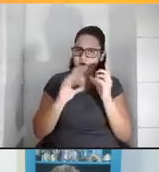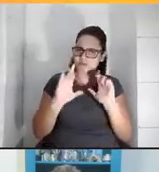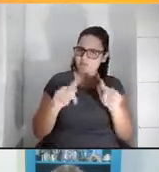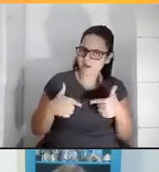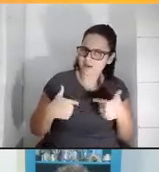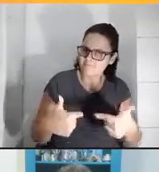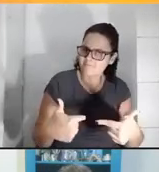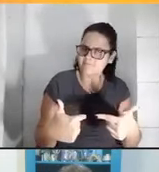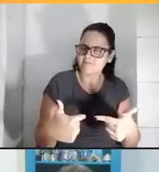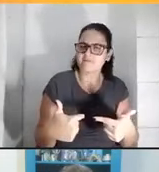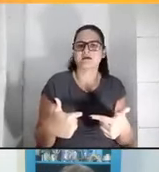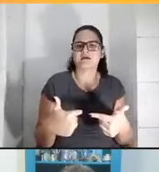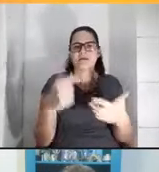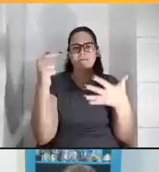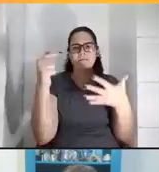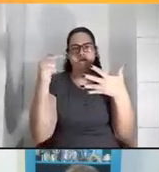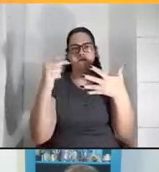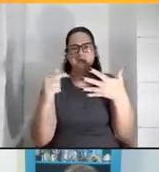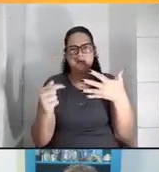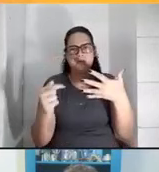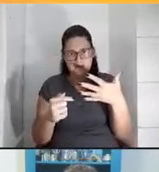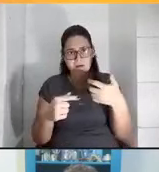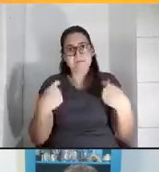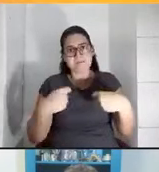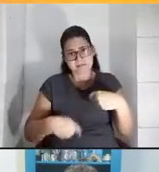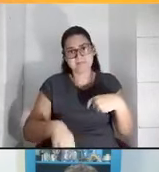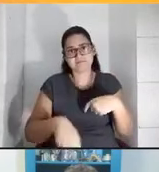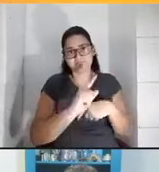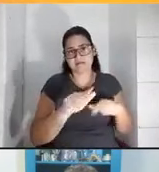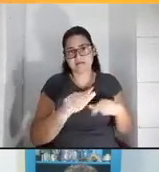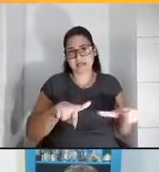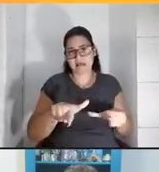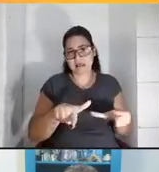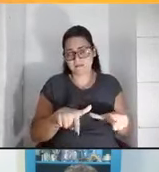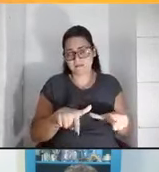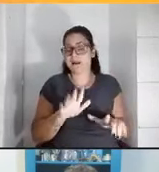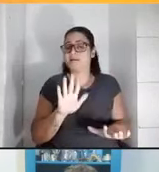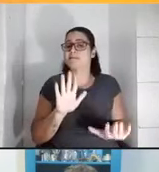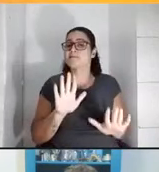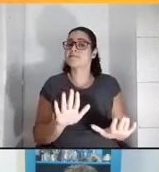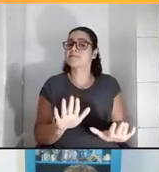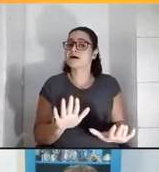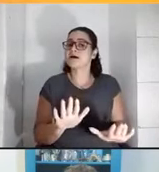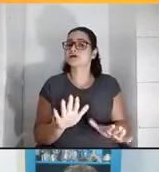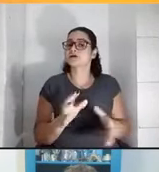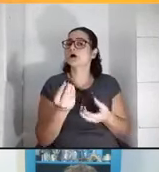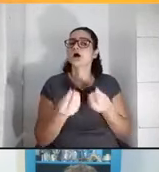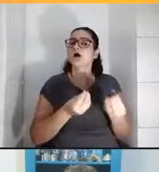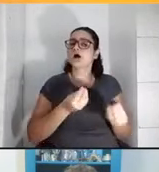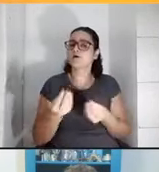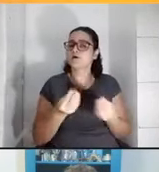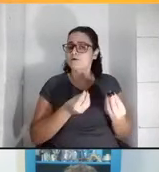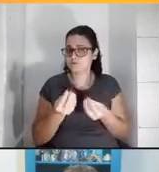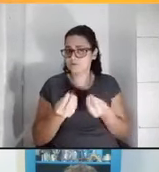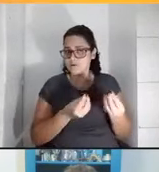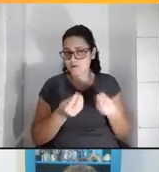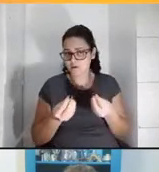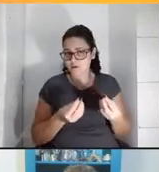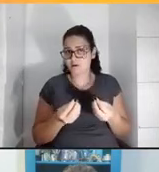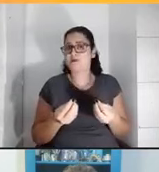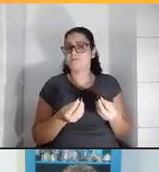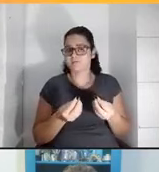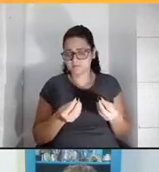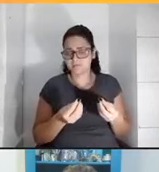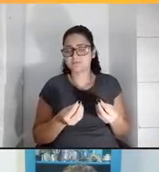porque tem que ir, e, ao mesmo tempo, como é que vocês acham que fica